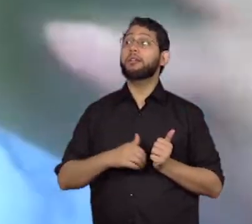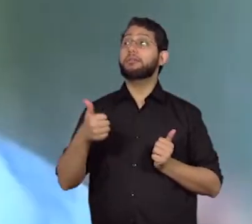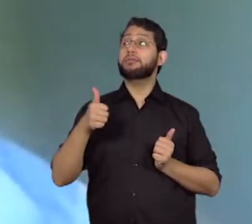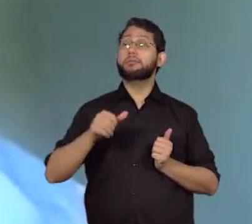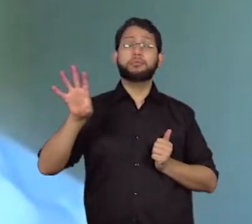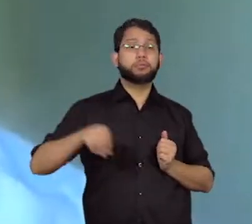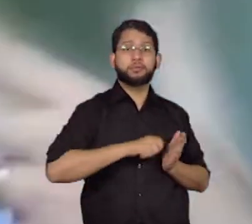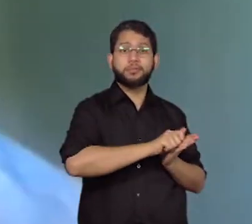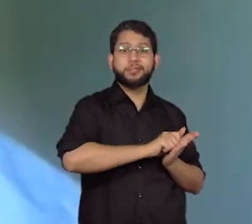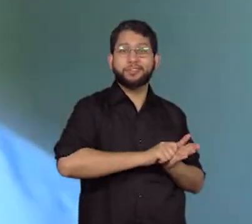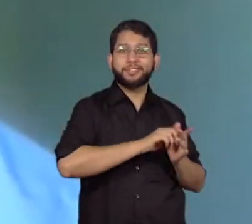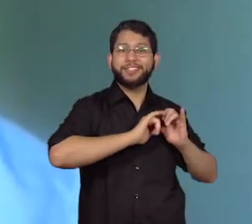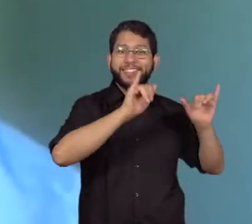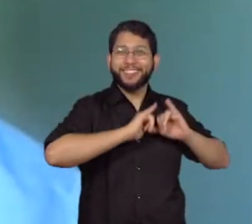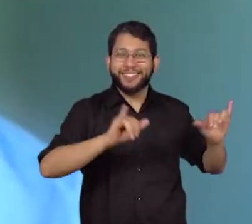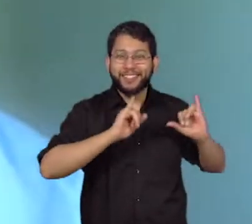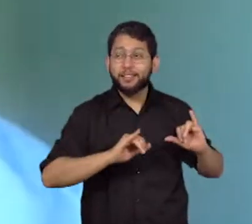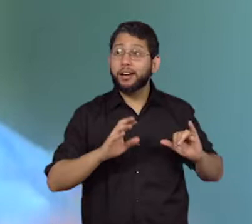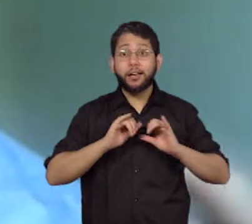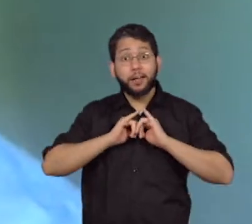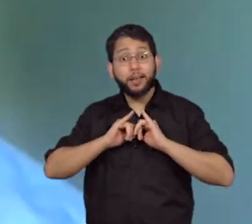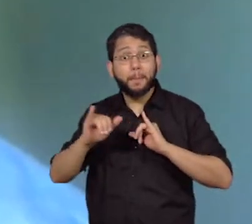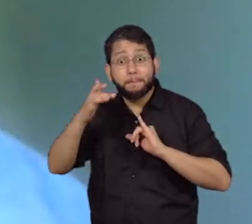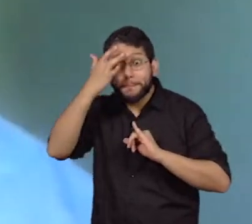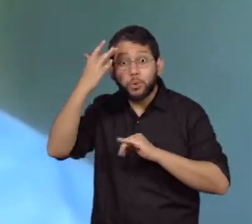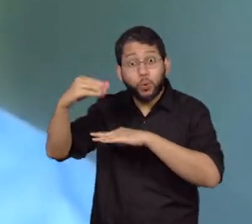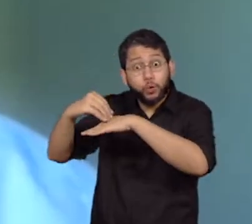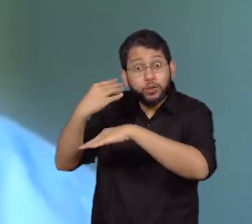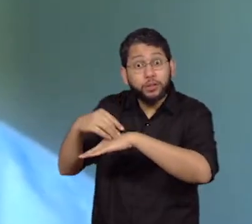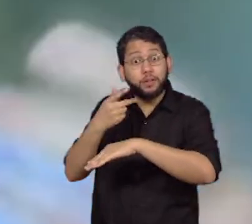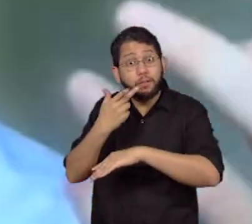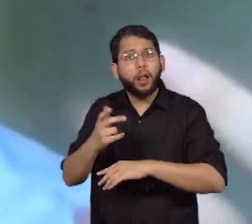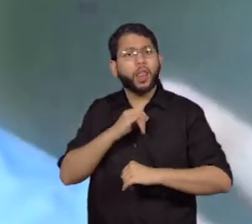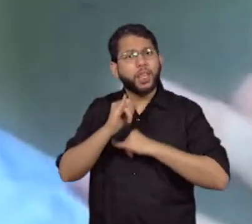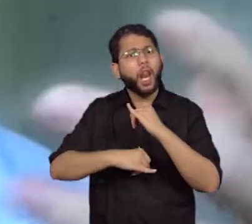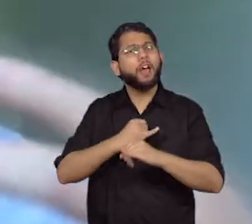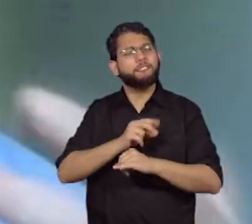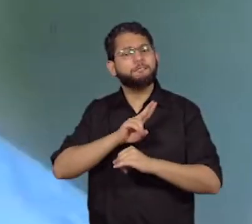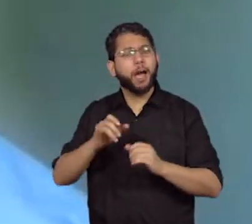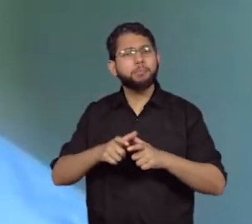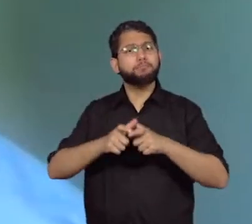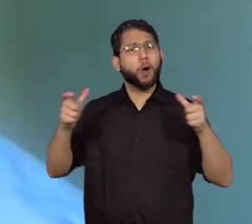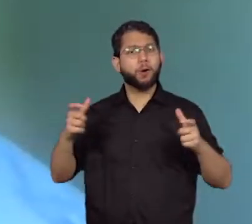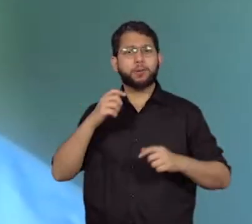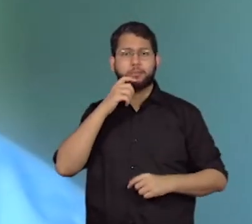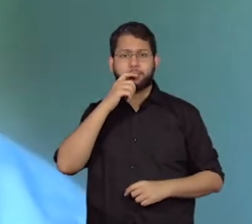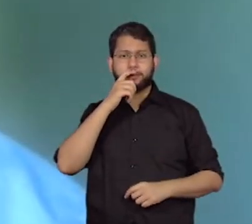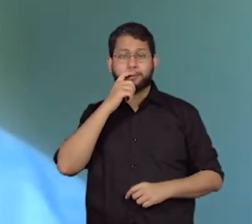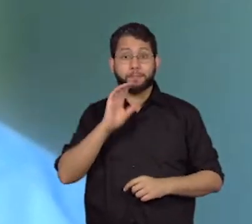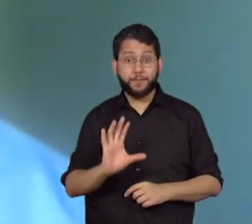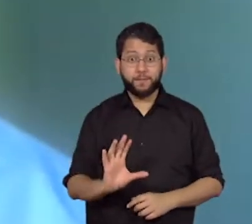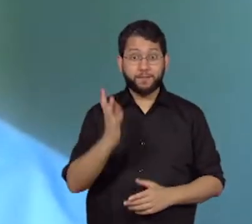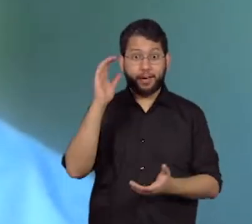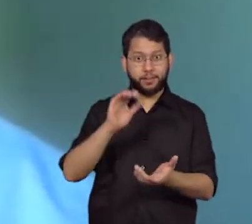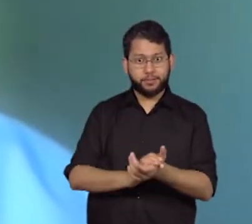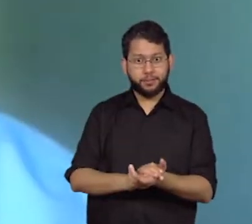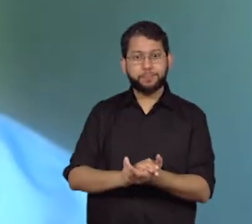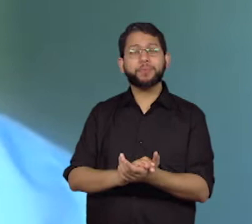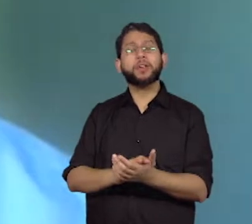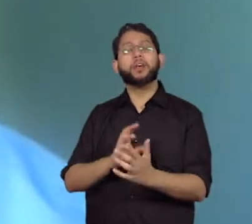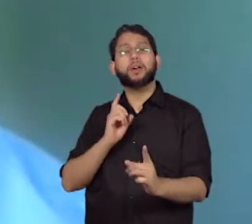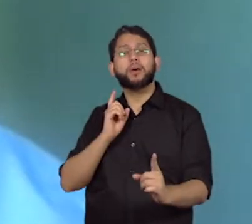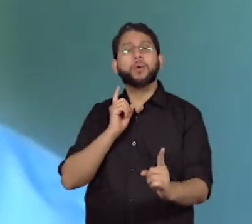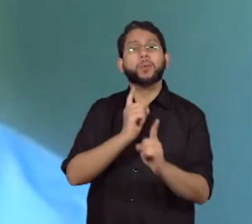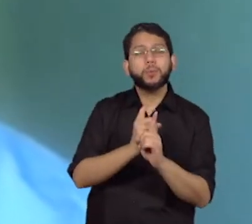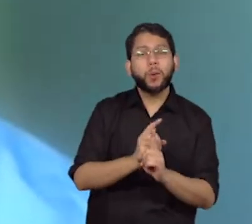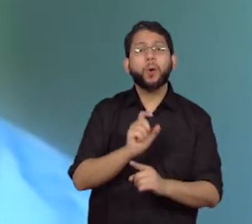negócio gigante, preciso ir atrás disso. E aí eu me apresentaram pro Ronald